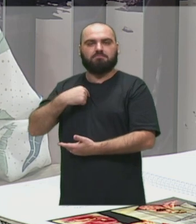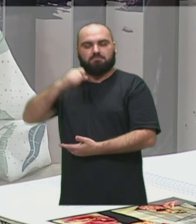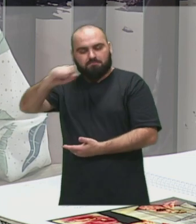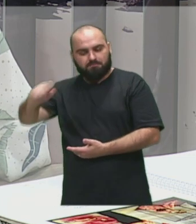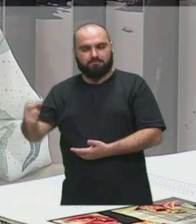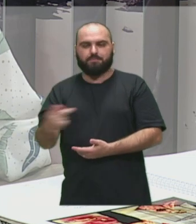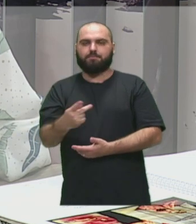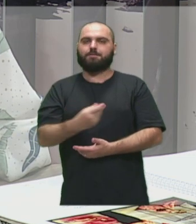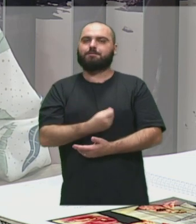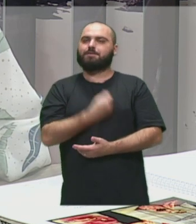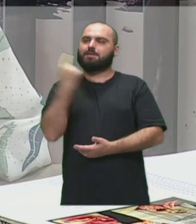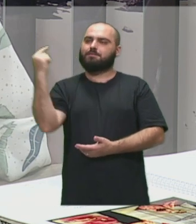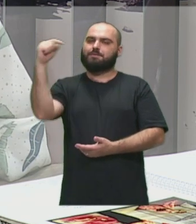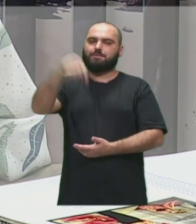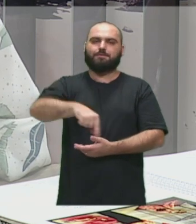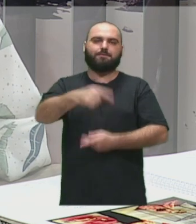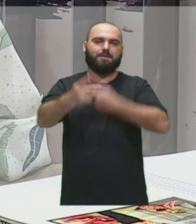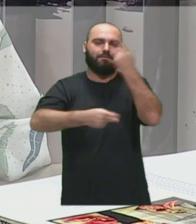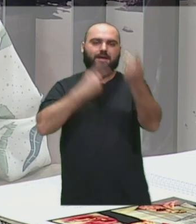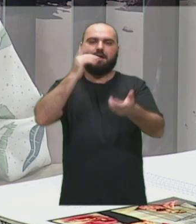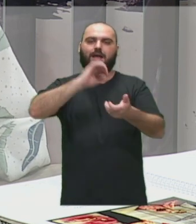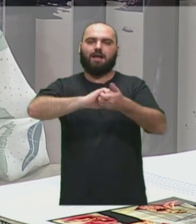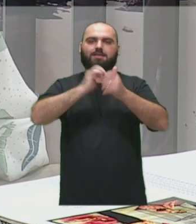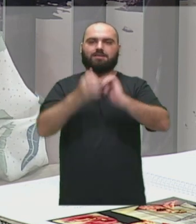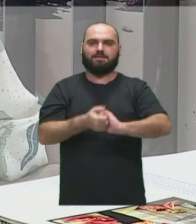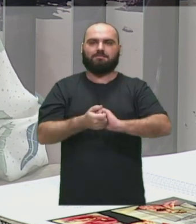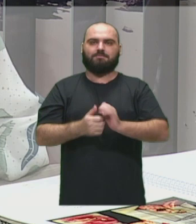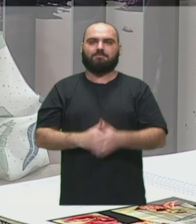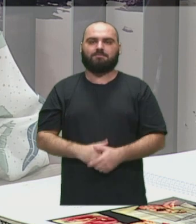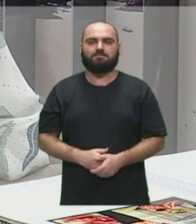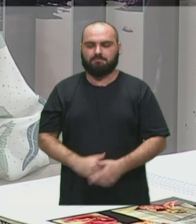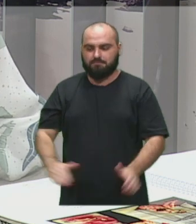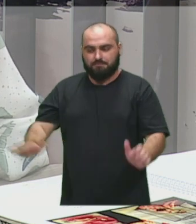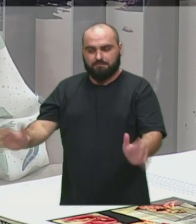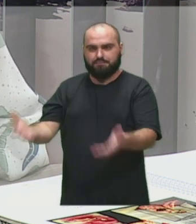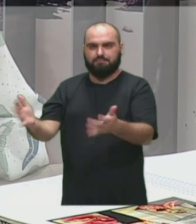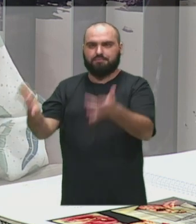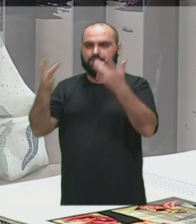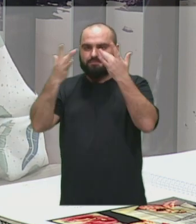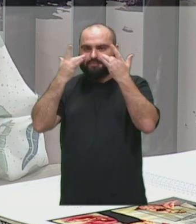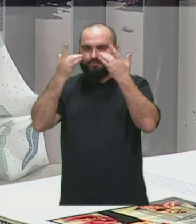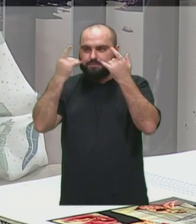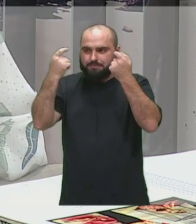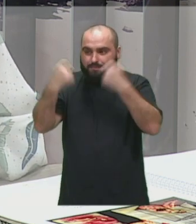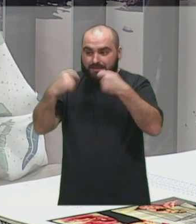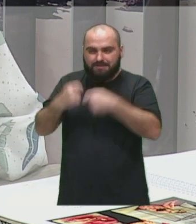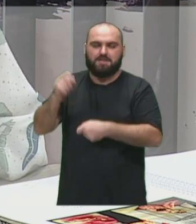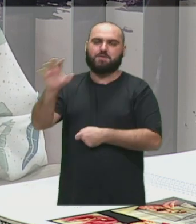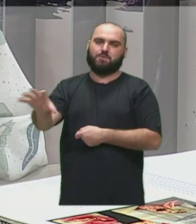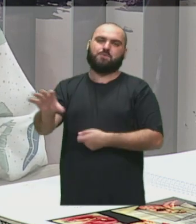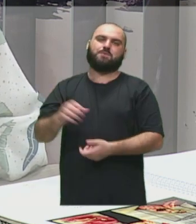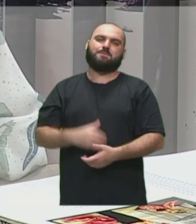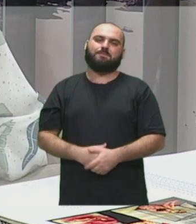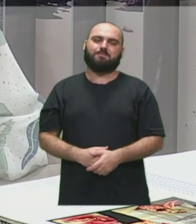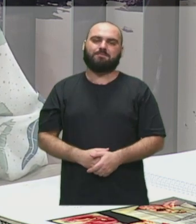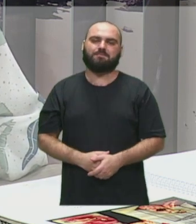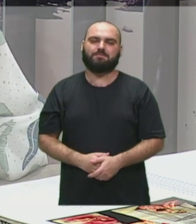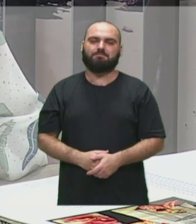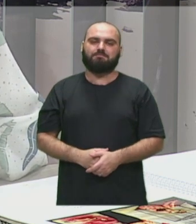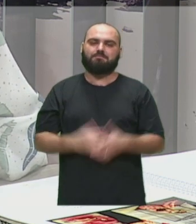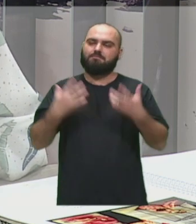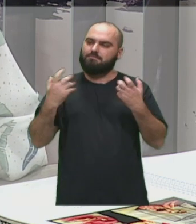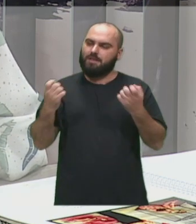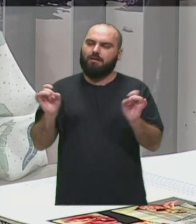de falar sobre arte, de promover o artista, como nós precisamos disso. E eu quero encerrar